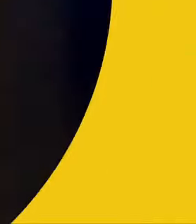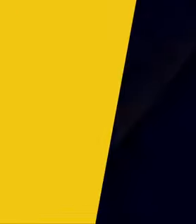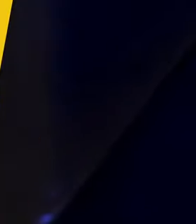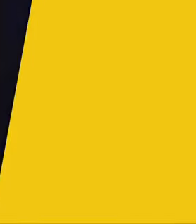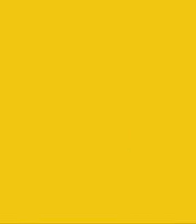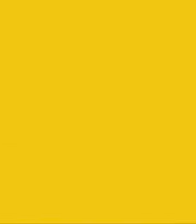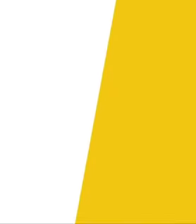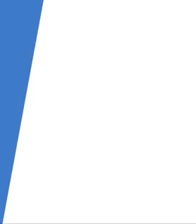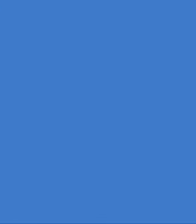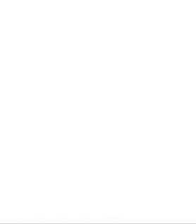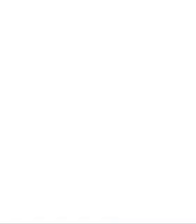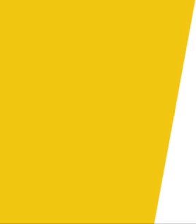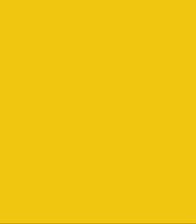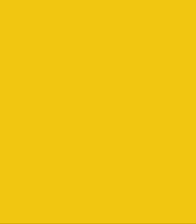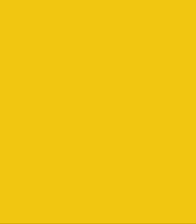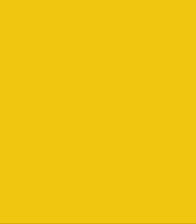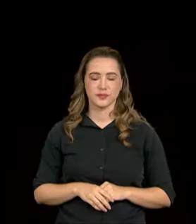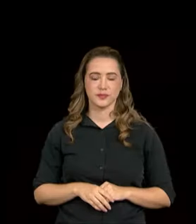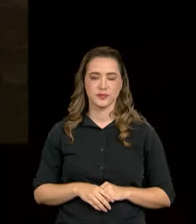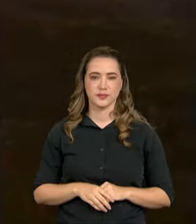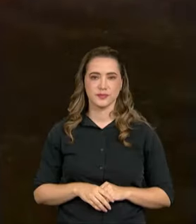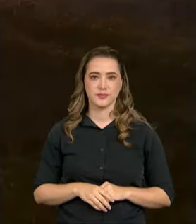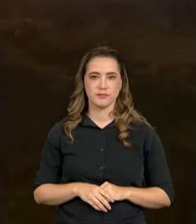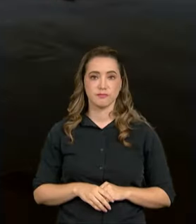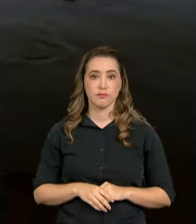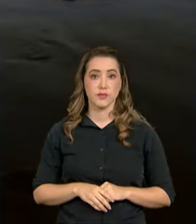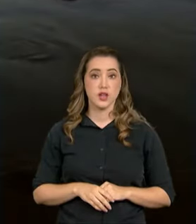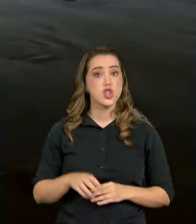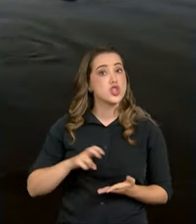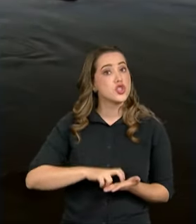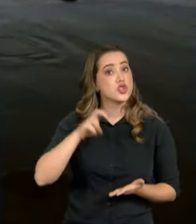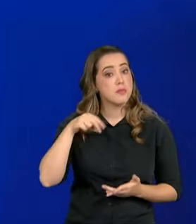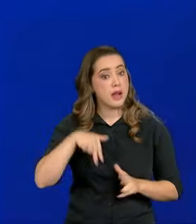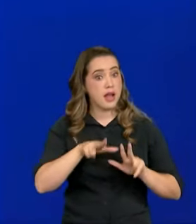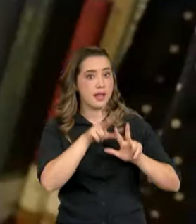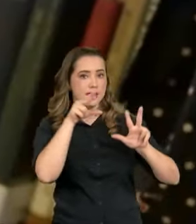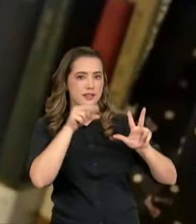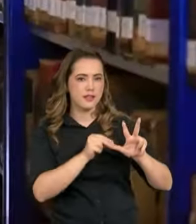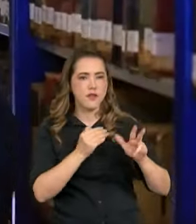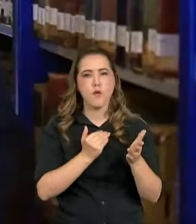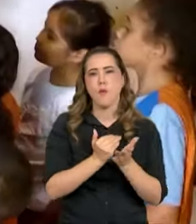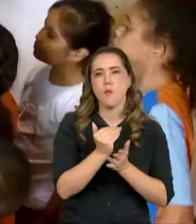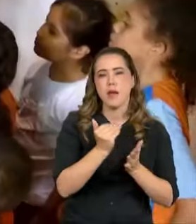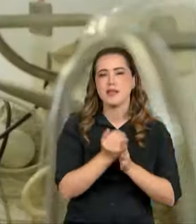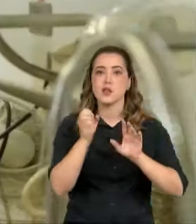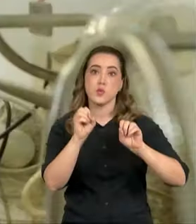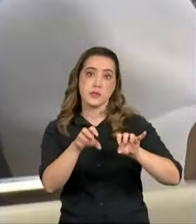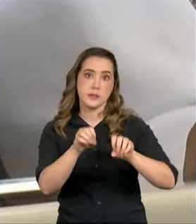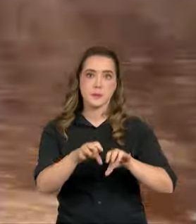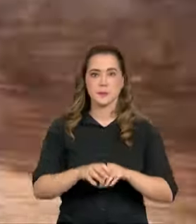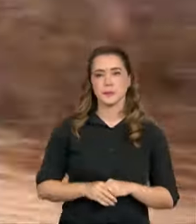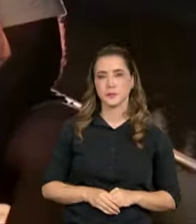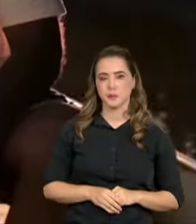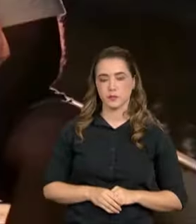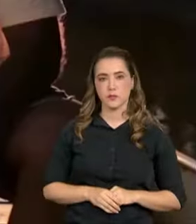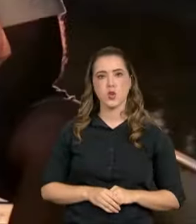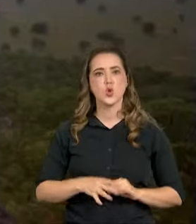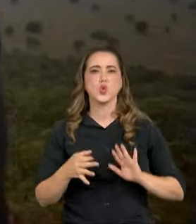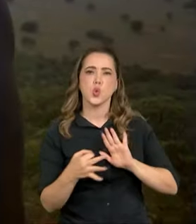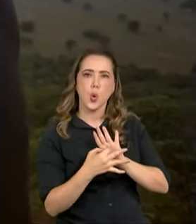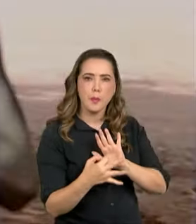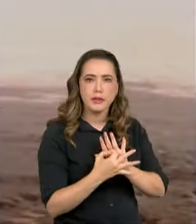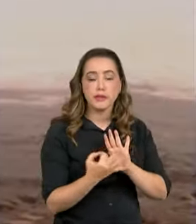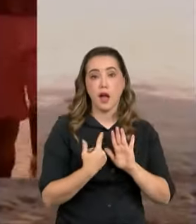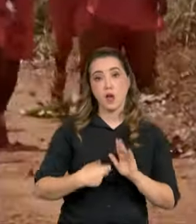Bem-vindos à nossa TV Brasil. As manhãs da TV Brasil começam com educação.